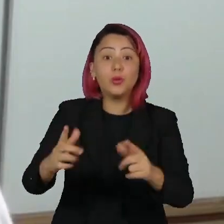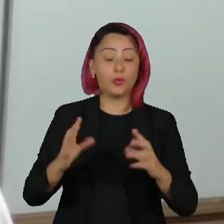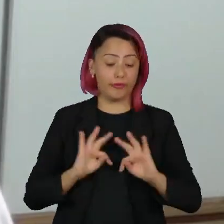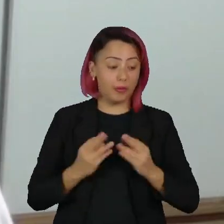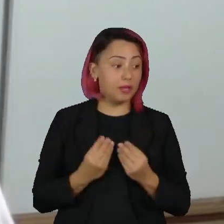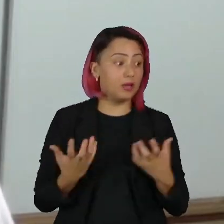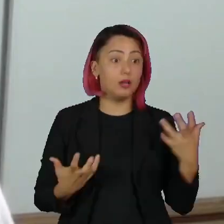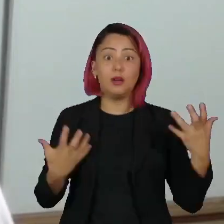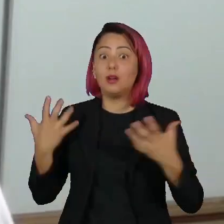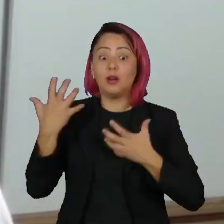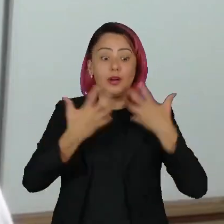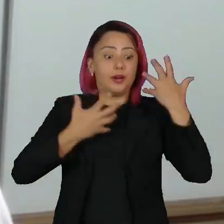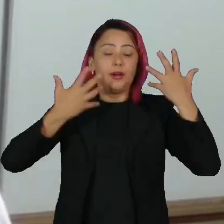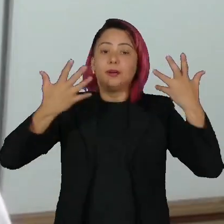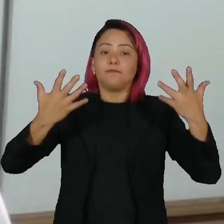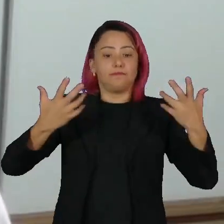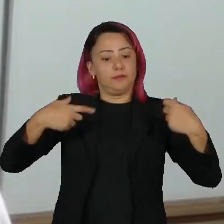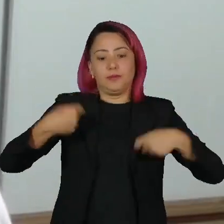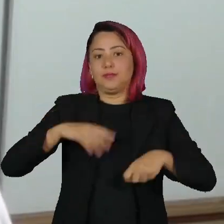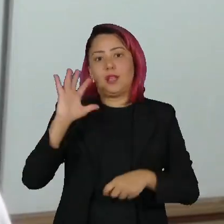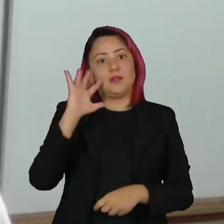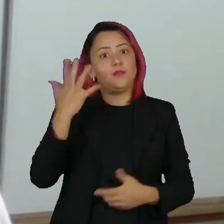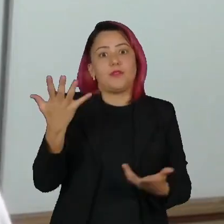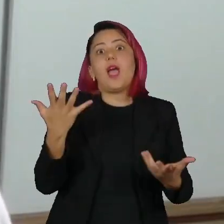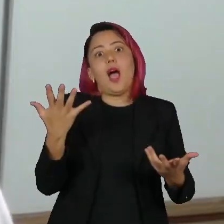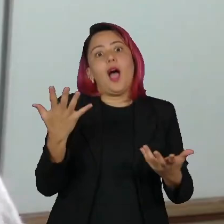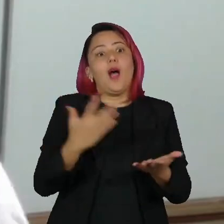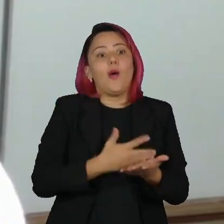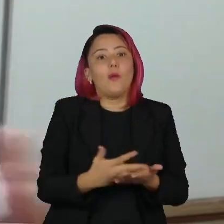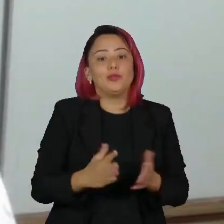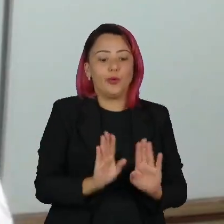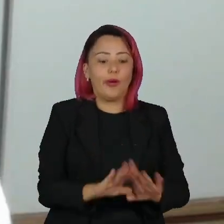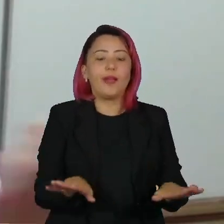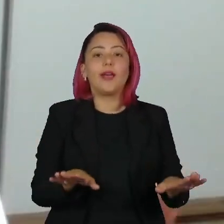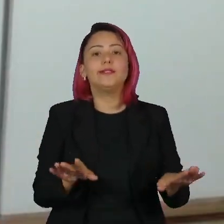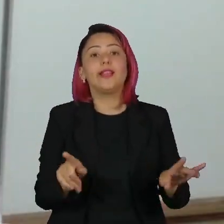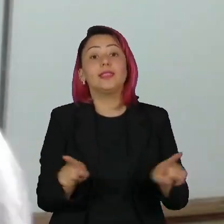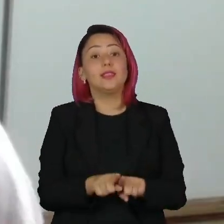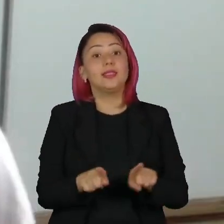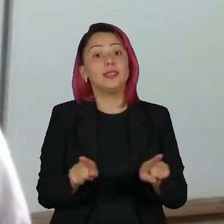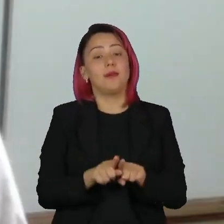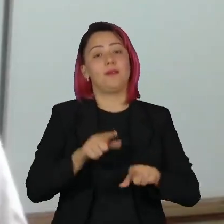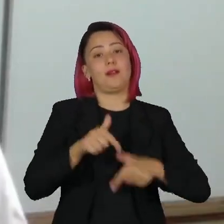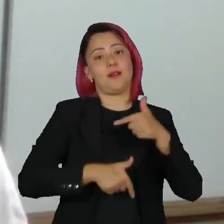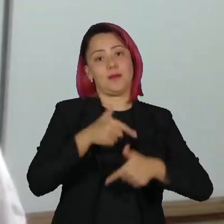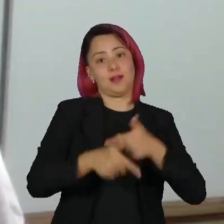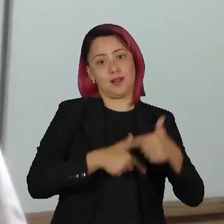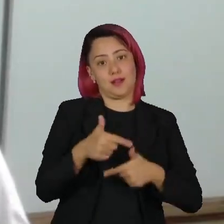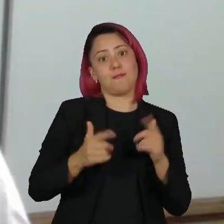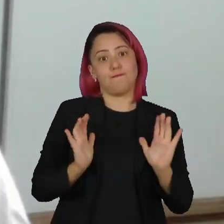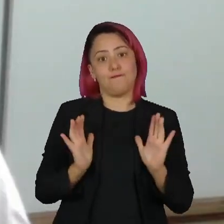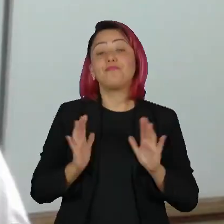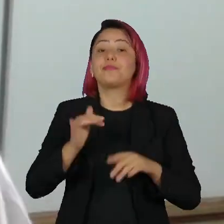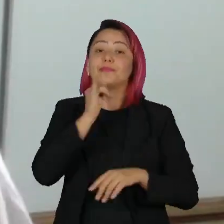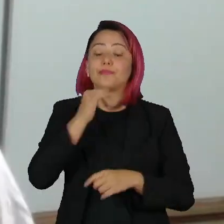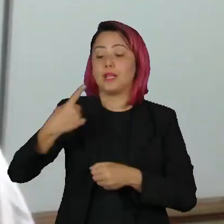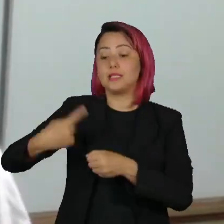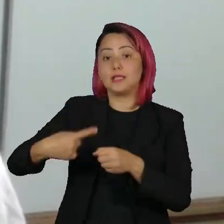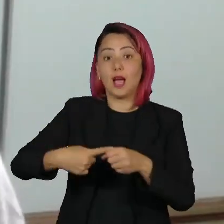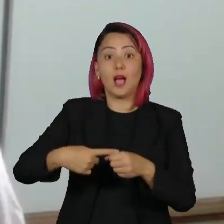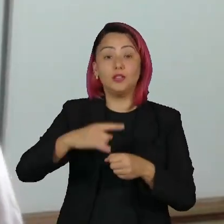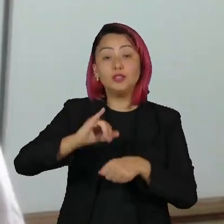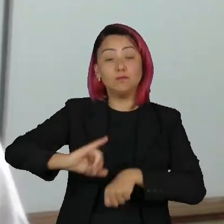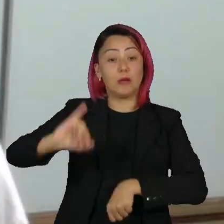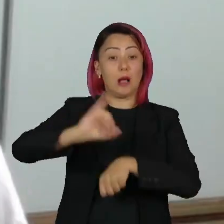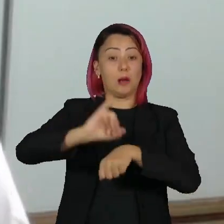o aumento do trabalho infantil a olhos vistos, né? Haja vista nas próprias cidades, nas grandes metrópoles,